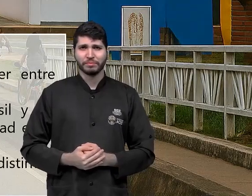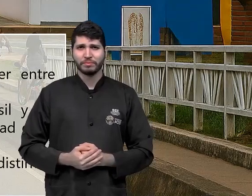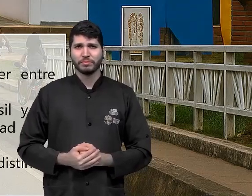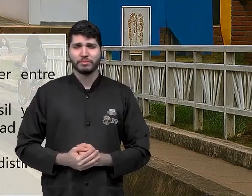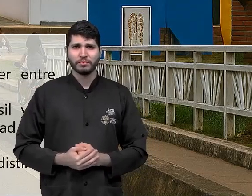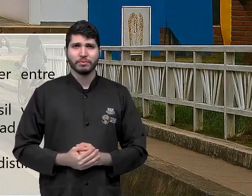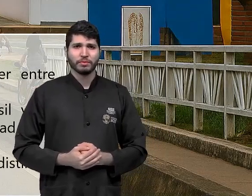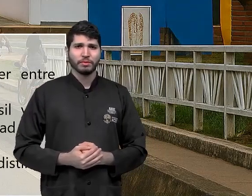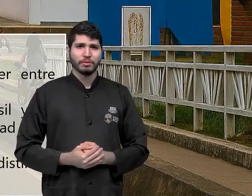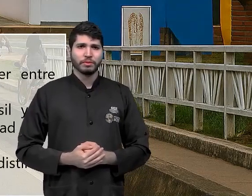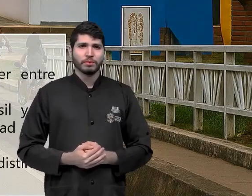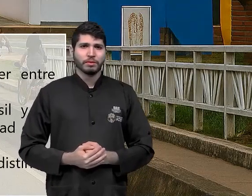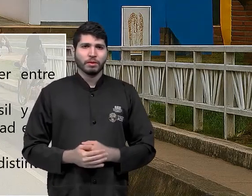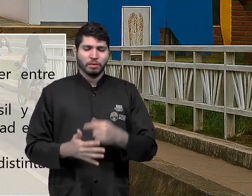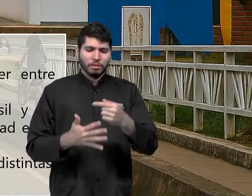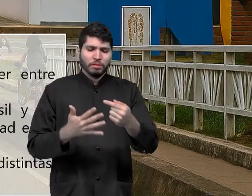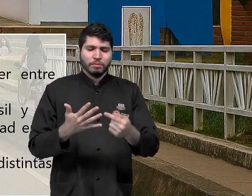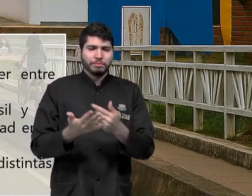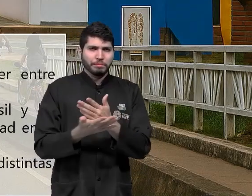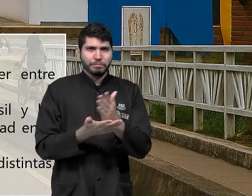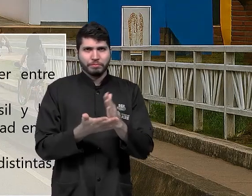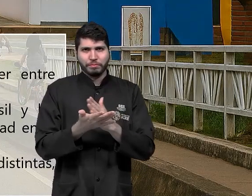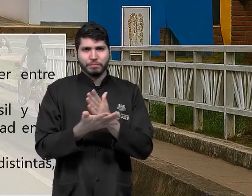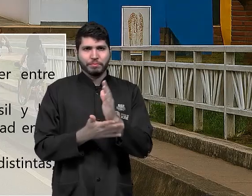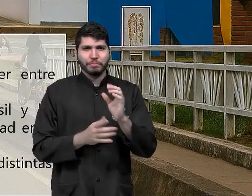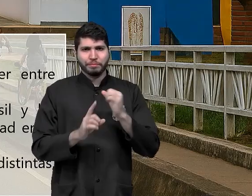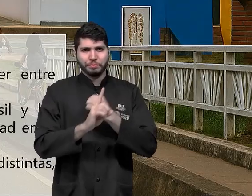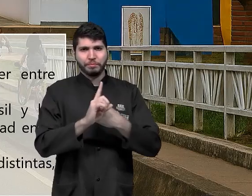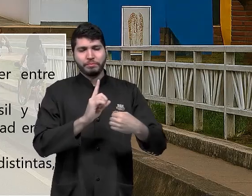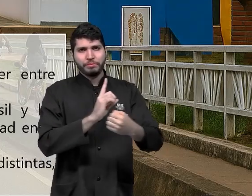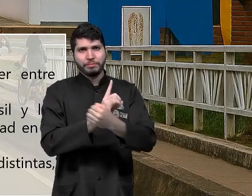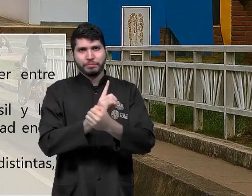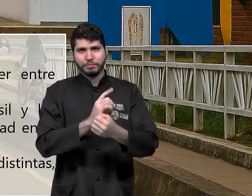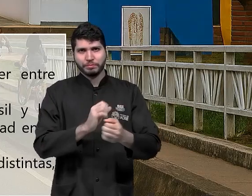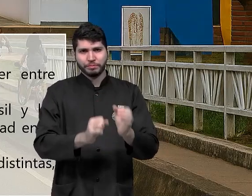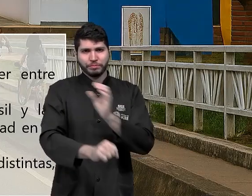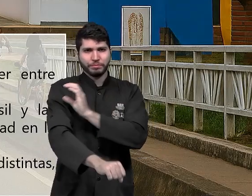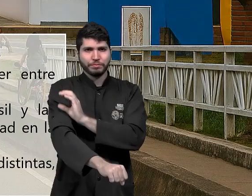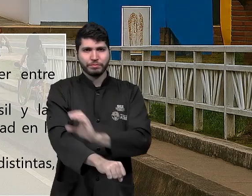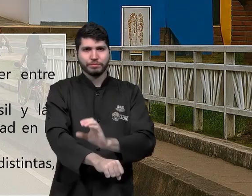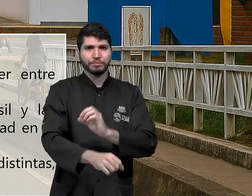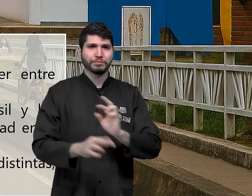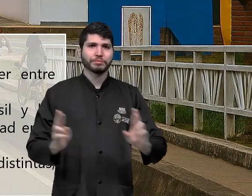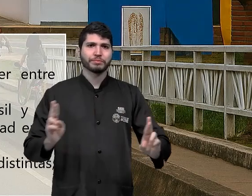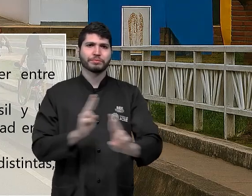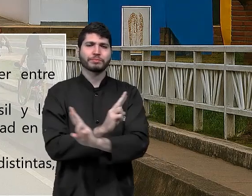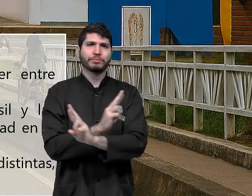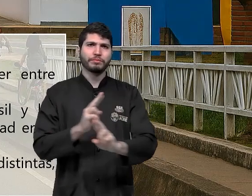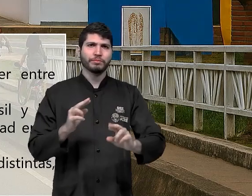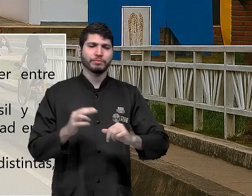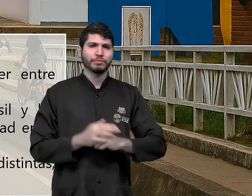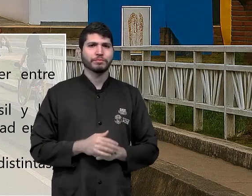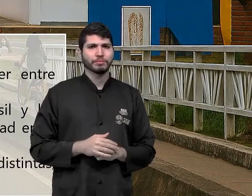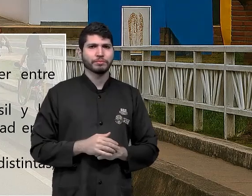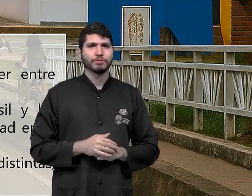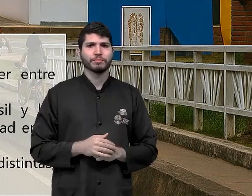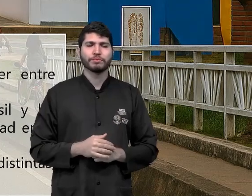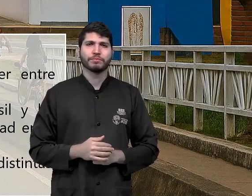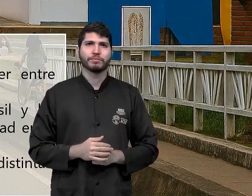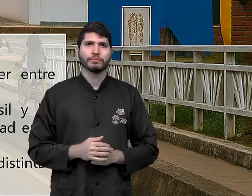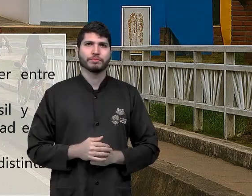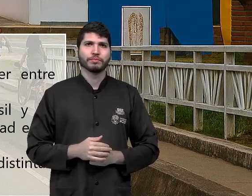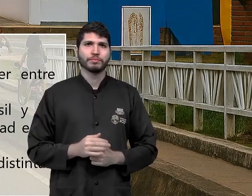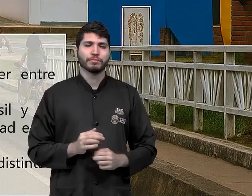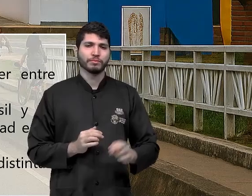Aí nós temos alguns aspectos socioculturais, relações hegemônicas, né, que essa questão do portunhol